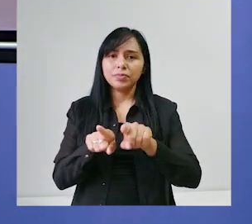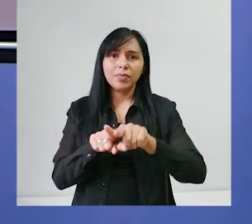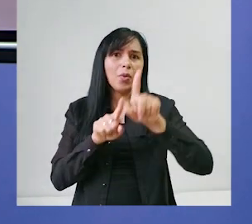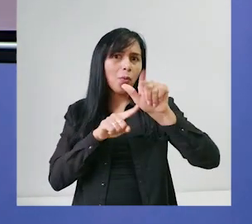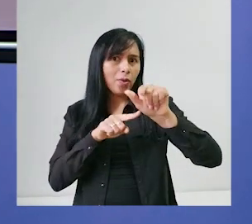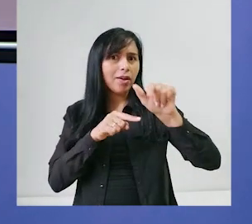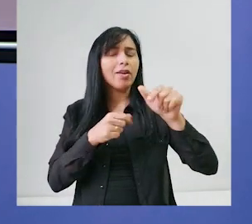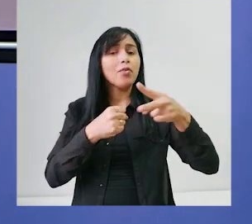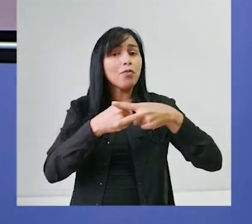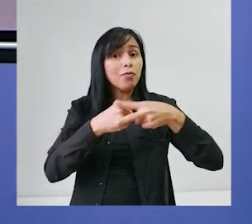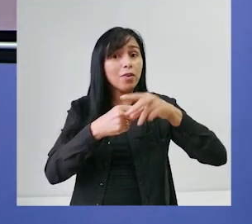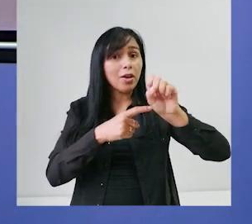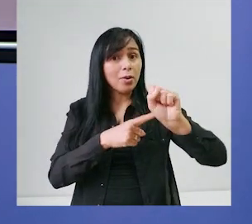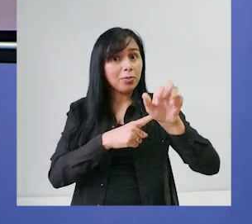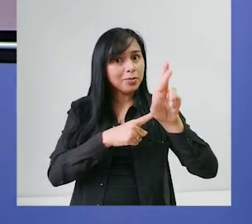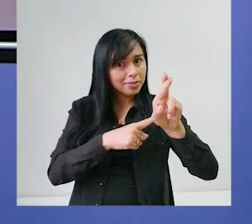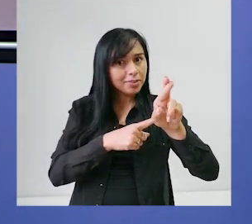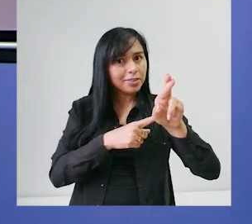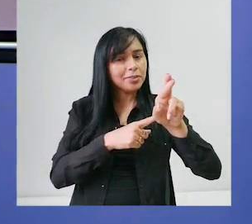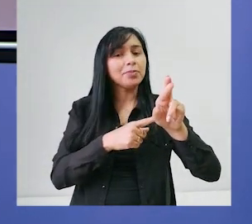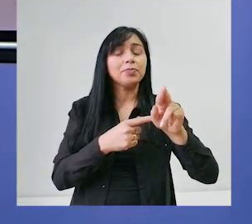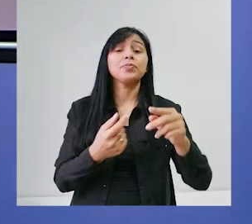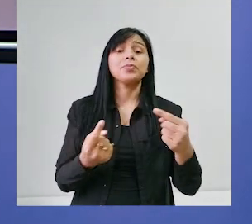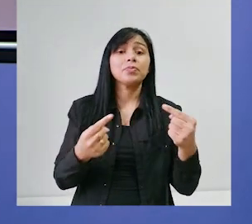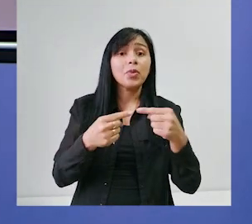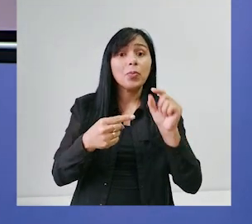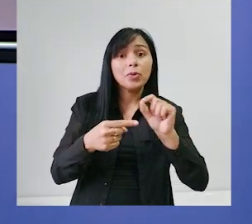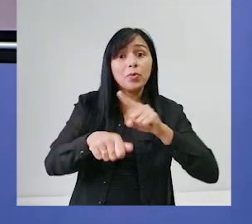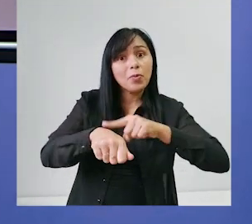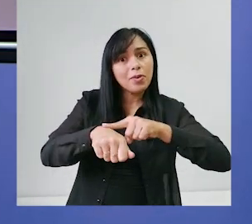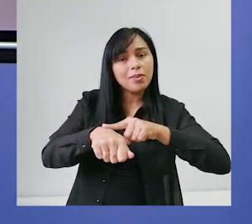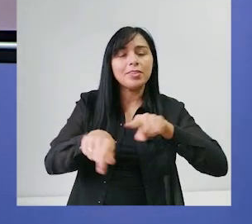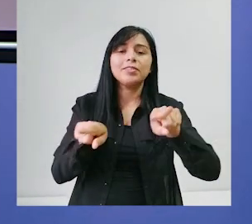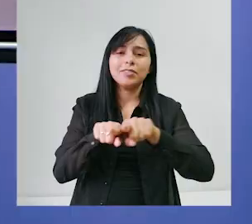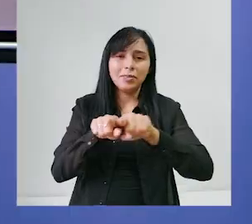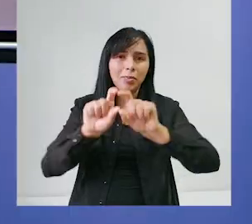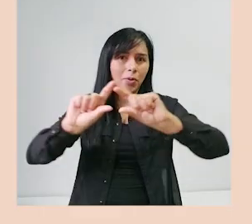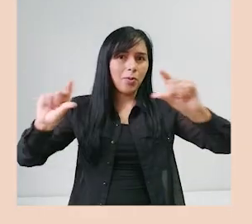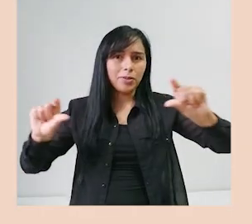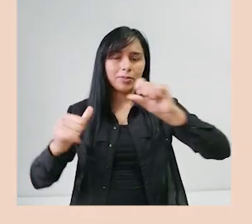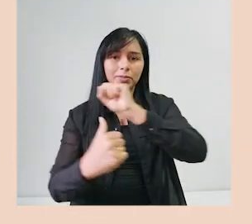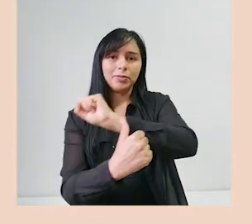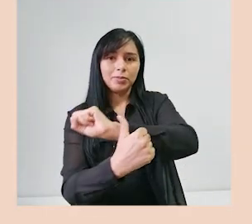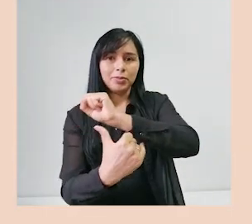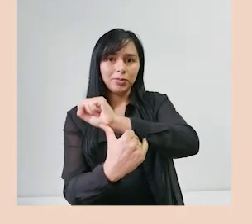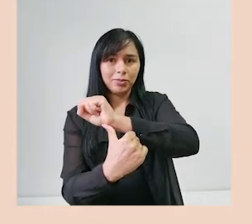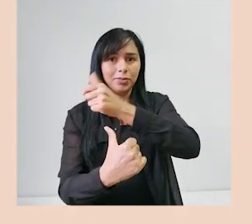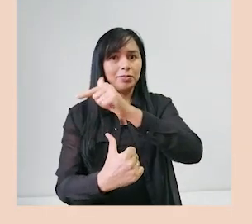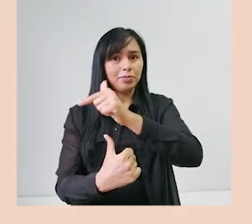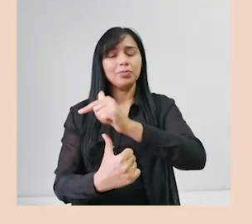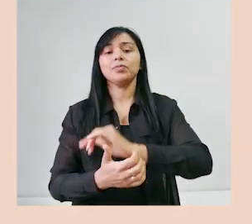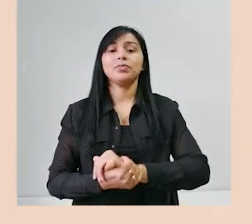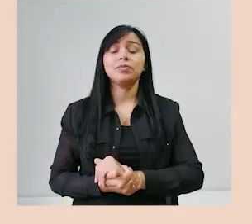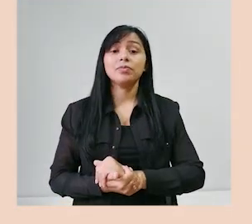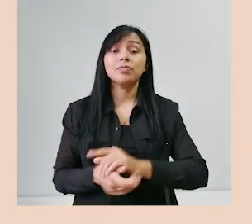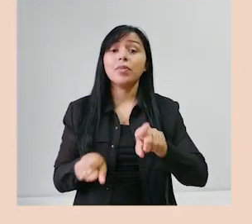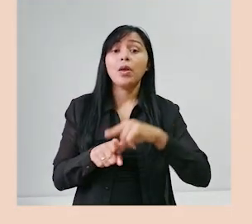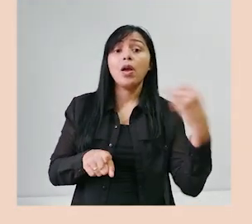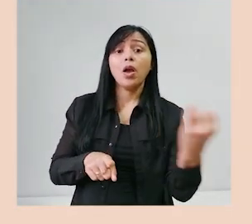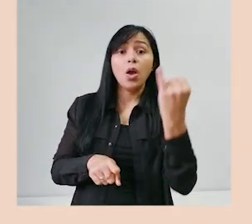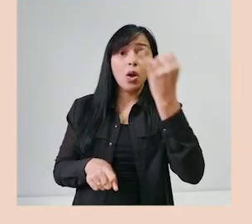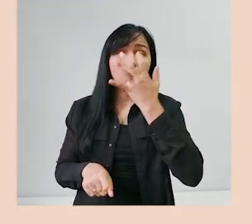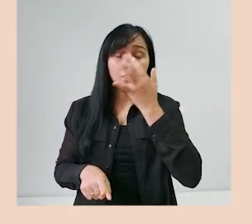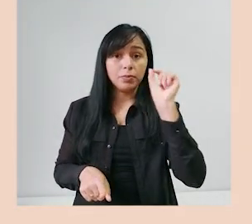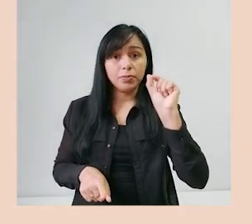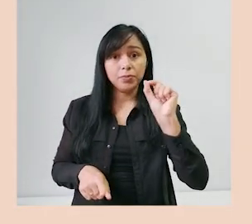hora temos o verbo ser indicando uma hora então temos oração sem sujeito é importante observar nestes casos